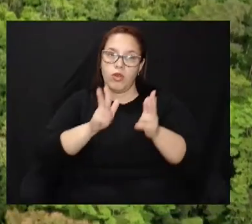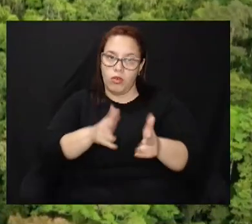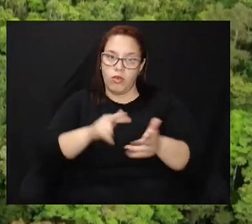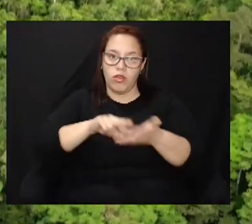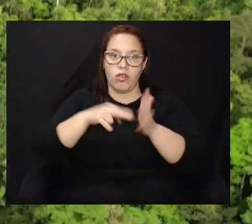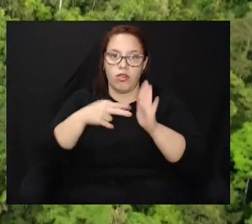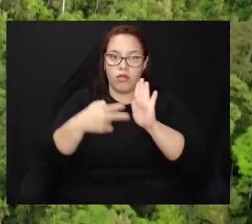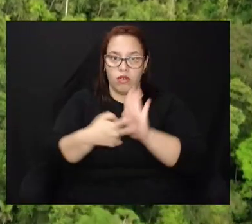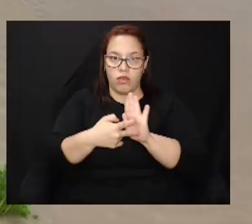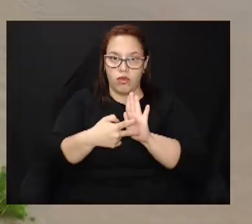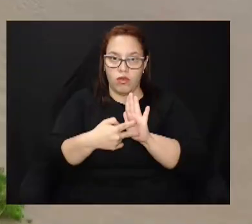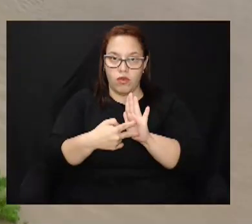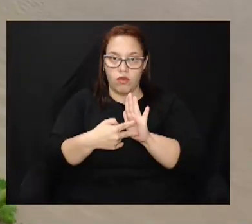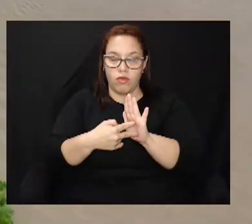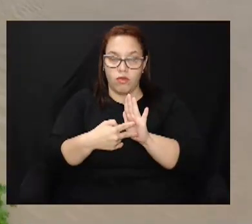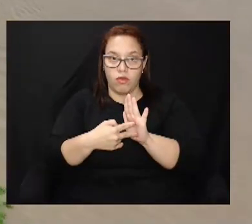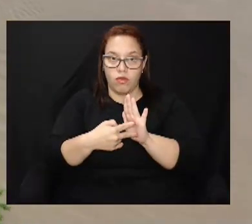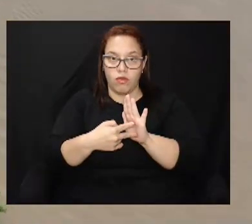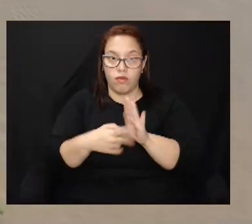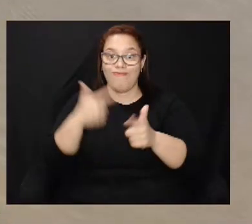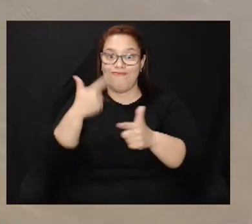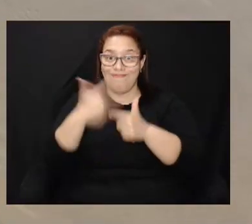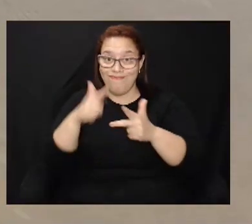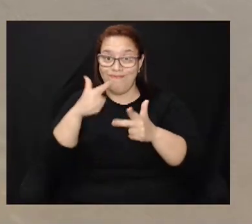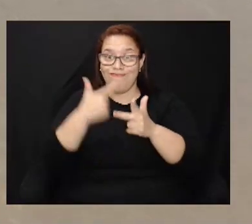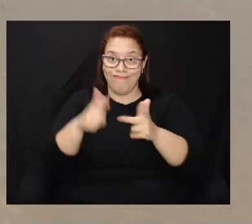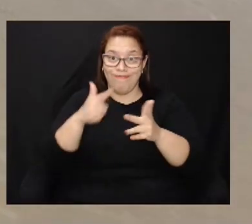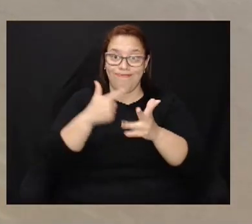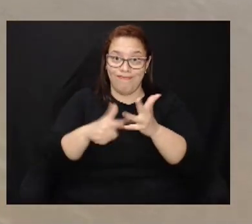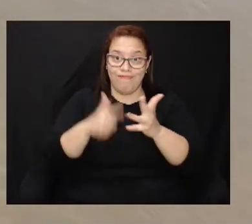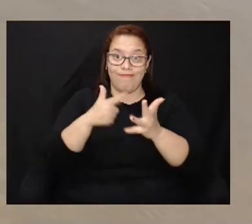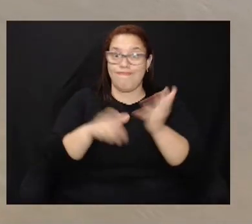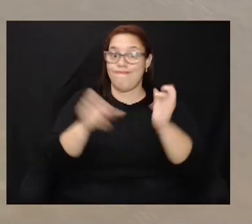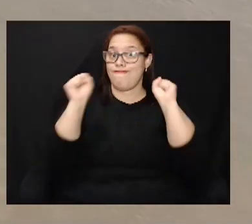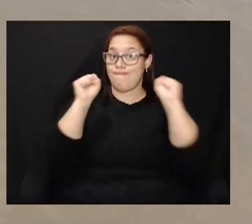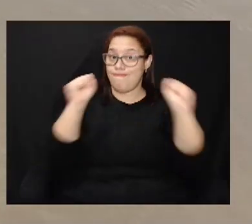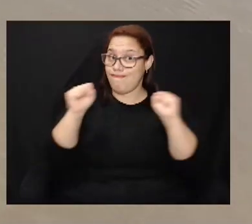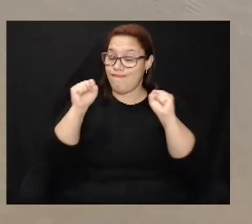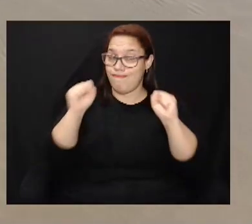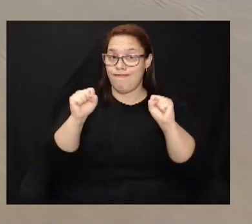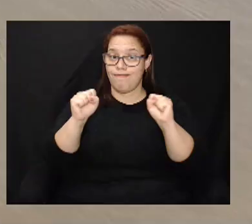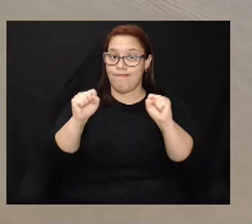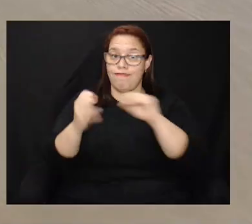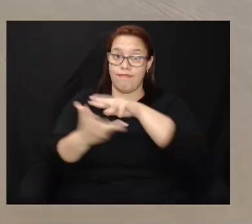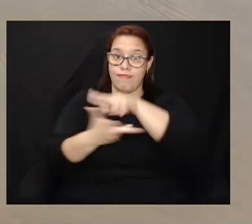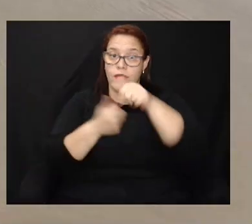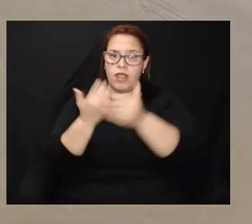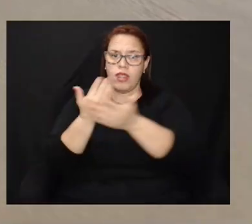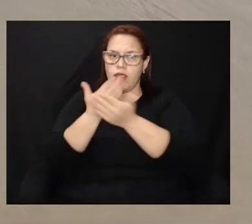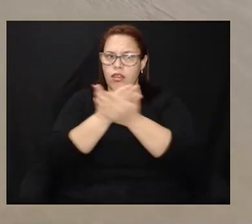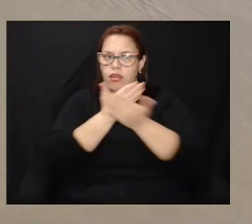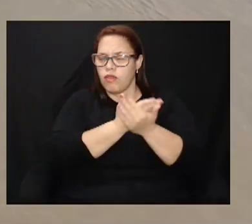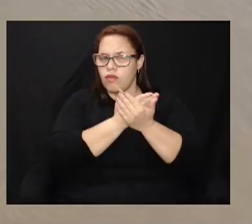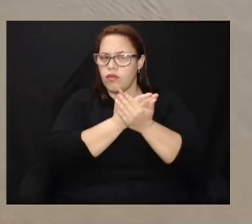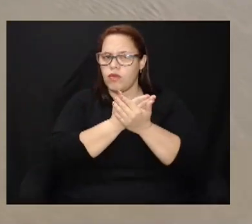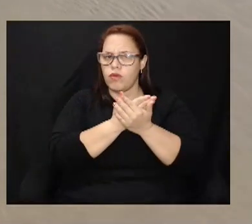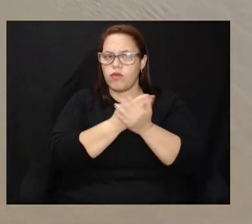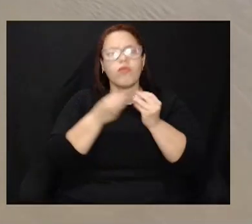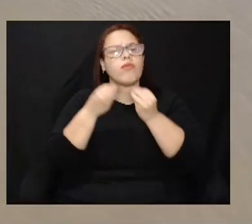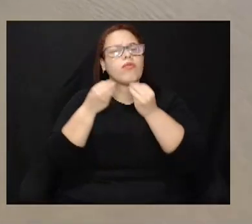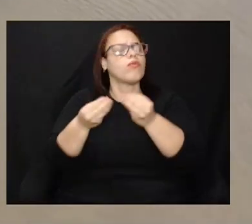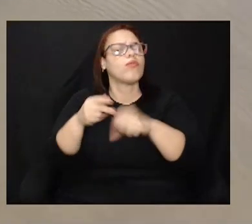em consequência dessas manifestações, o Banco Mundial fez um estudo e entregou aos